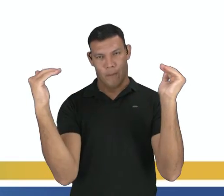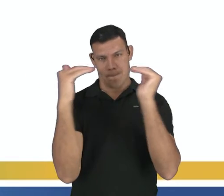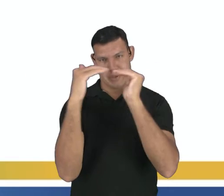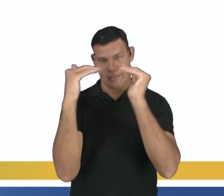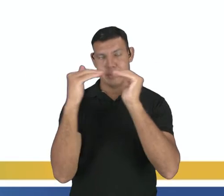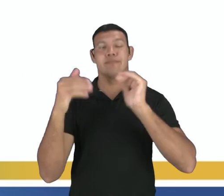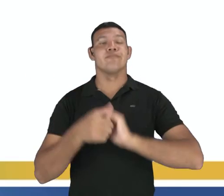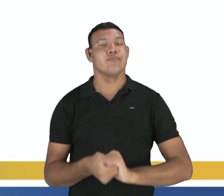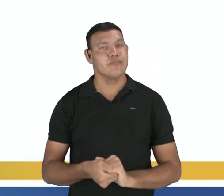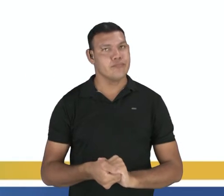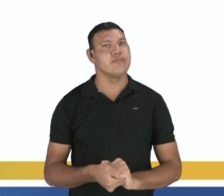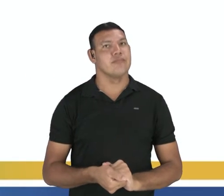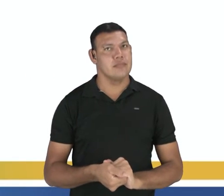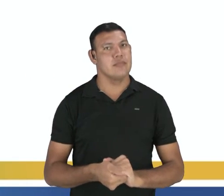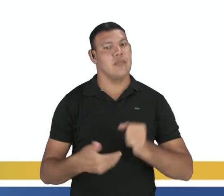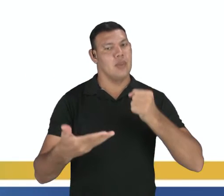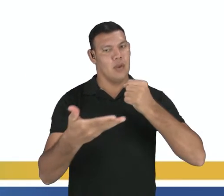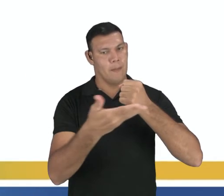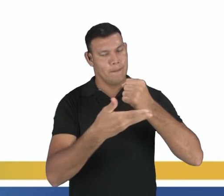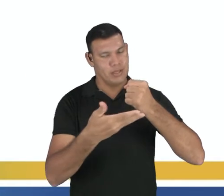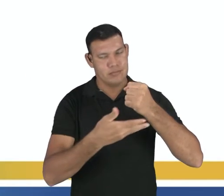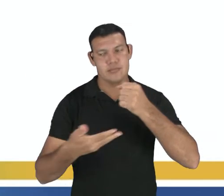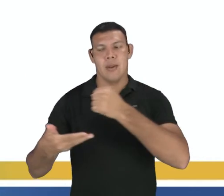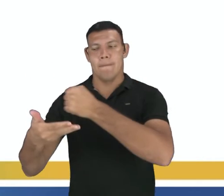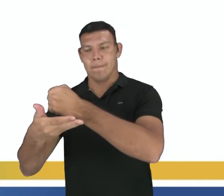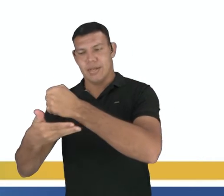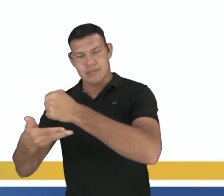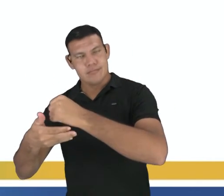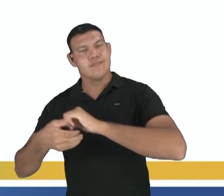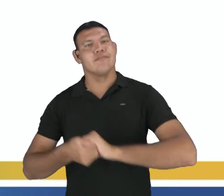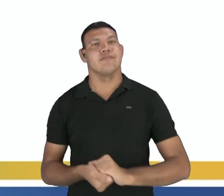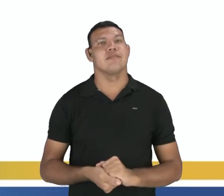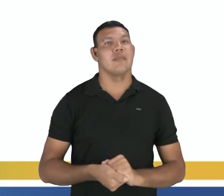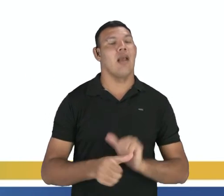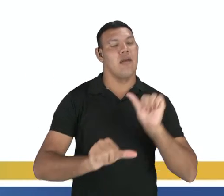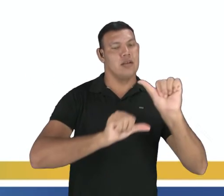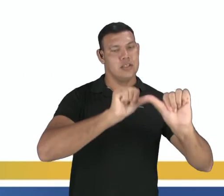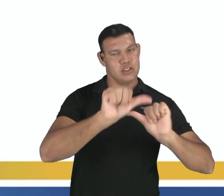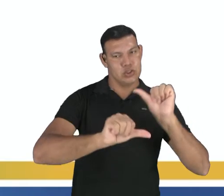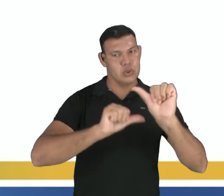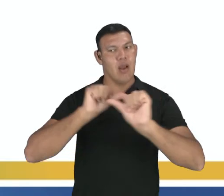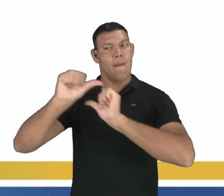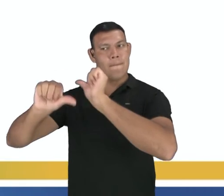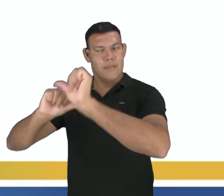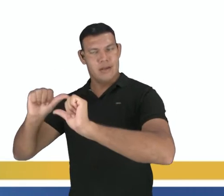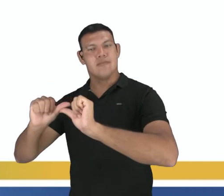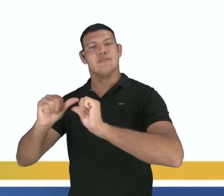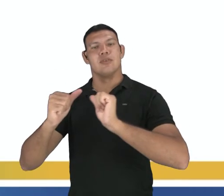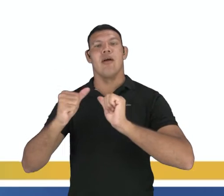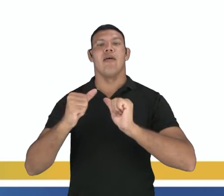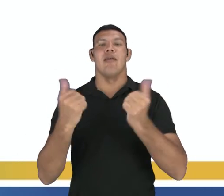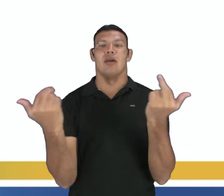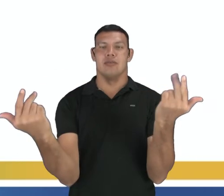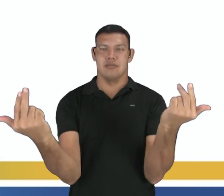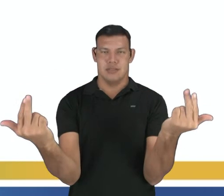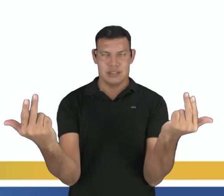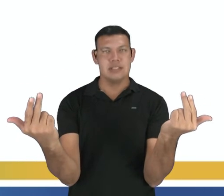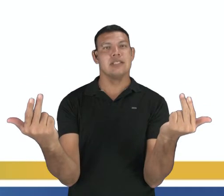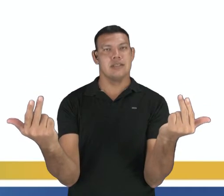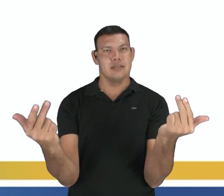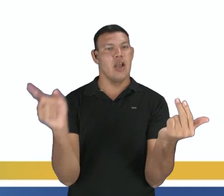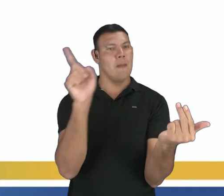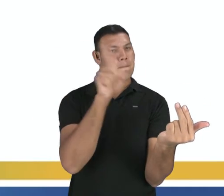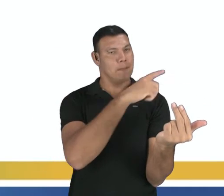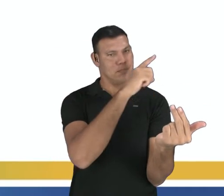vamos trabalhar aí na base, transformando-as para que elas fiquem iguais e aí, a partir disso,